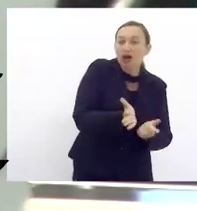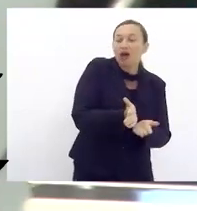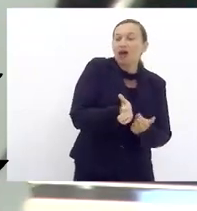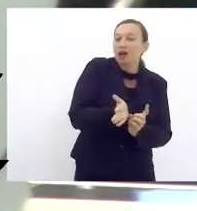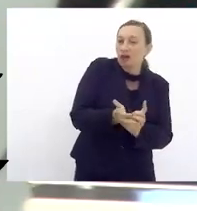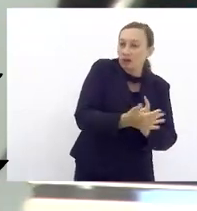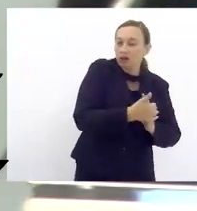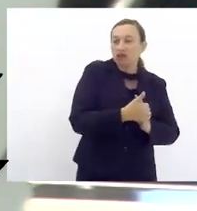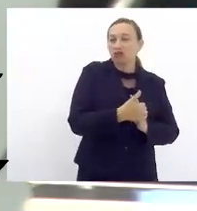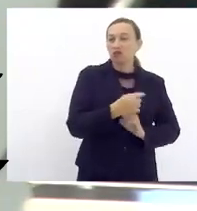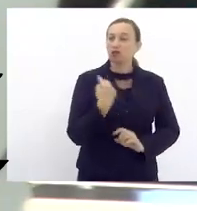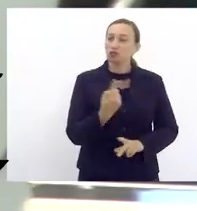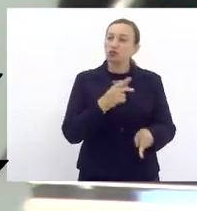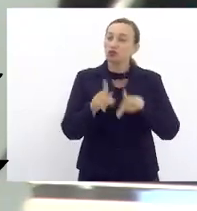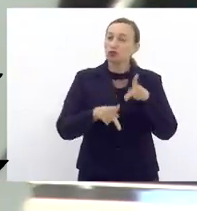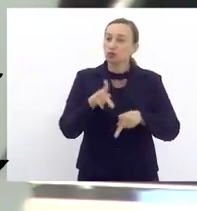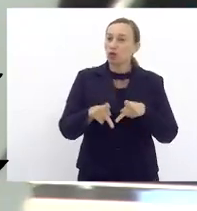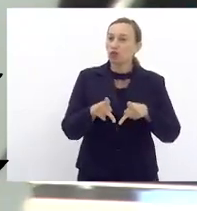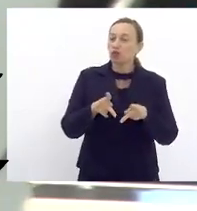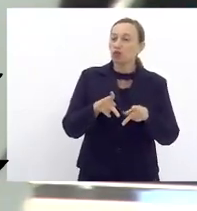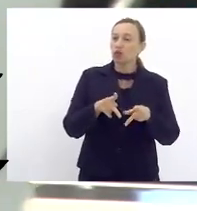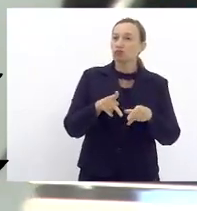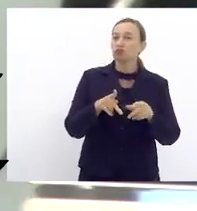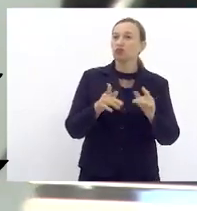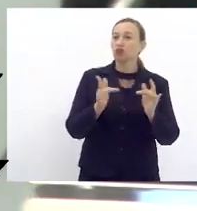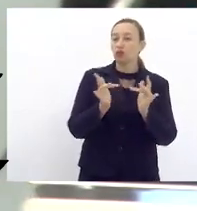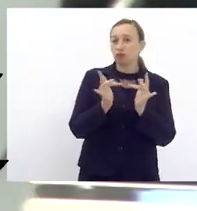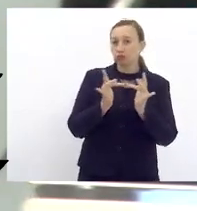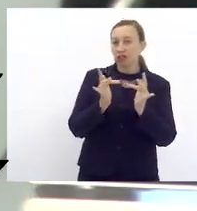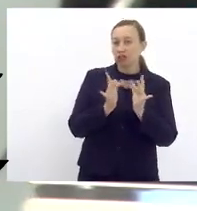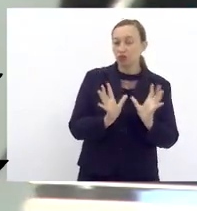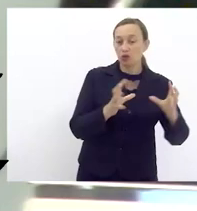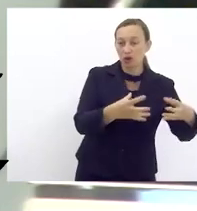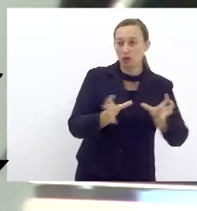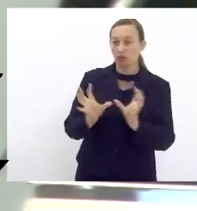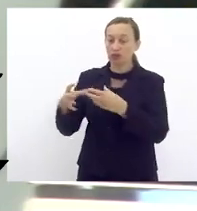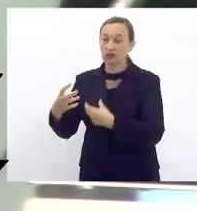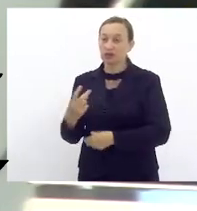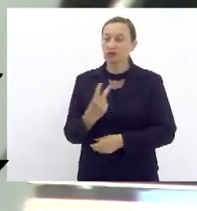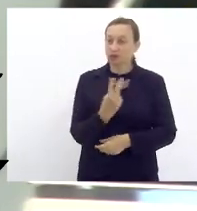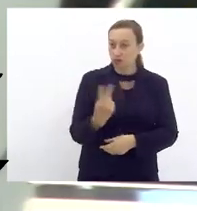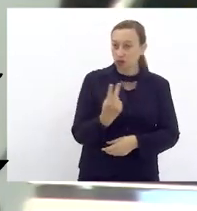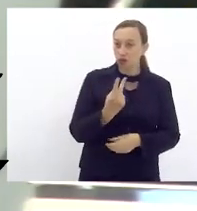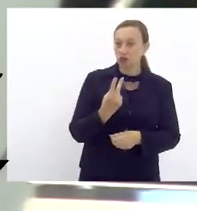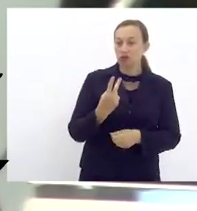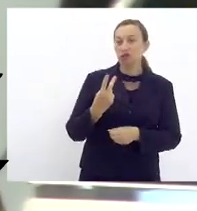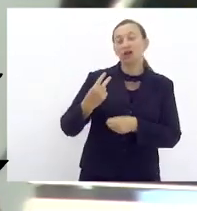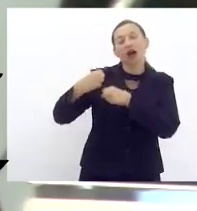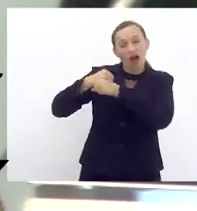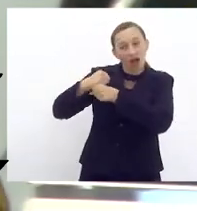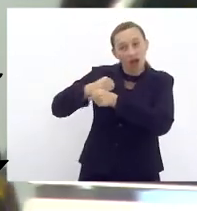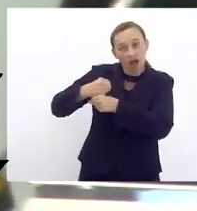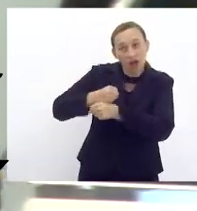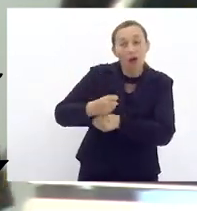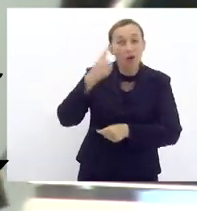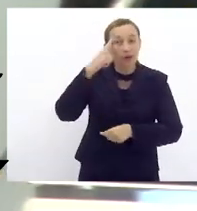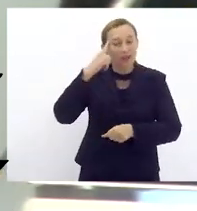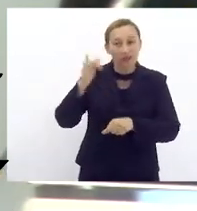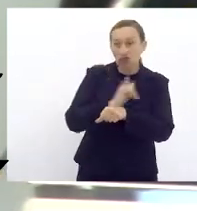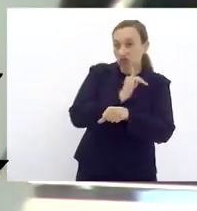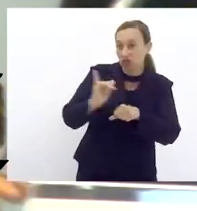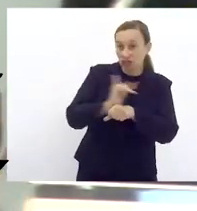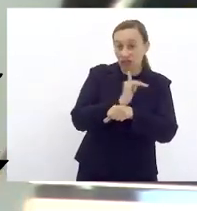conversa com essa comissão desde muito tempo e a gente precisa pensar no alternativa para isso